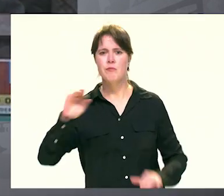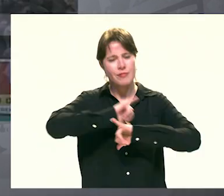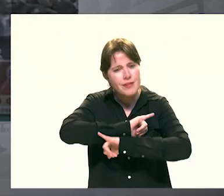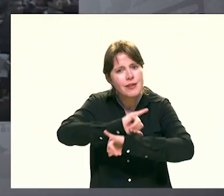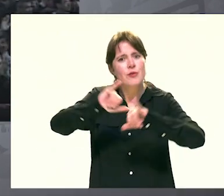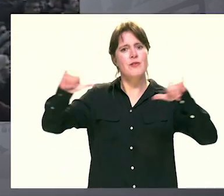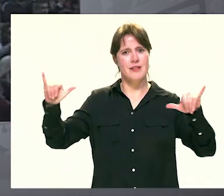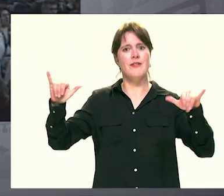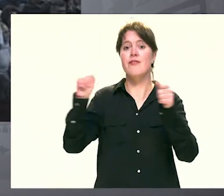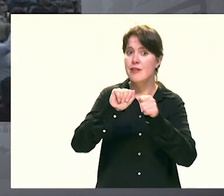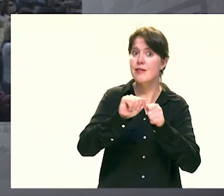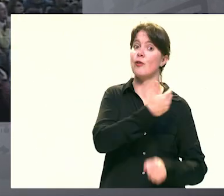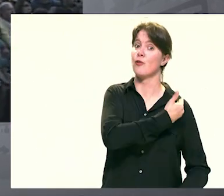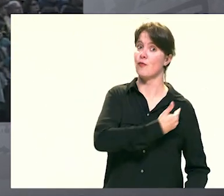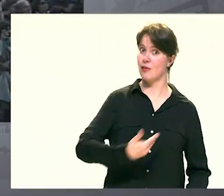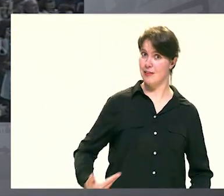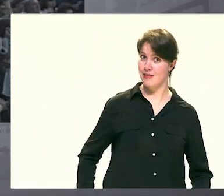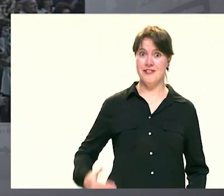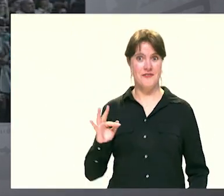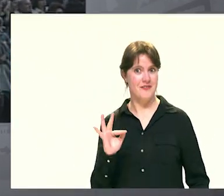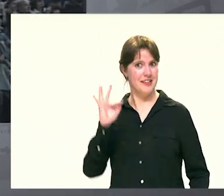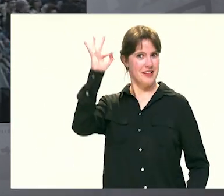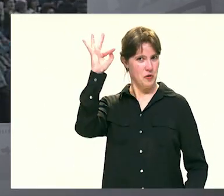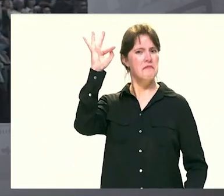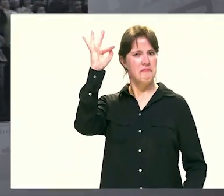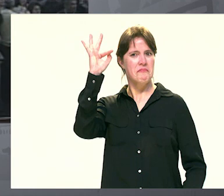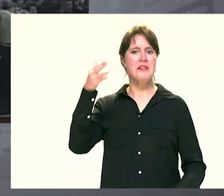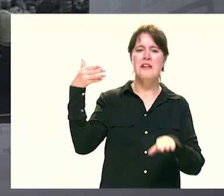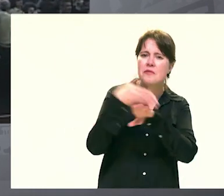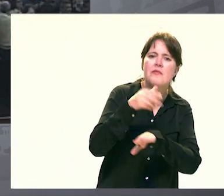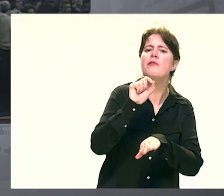brasileiros. Por isso, estou hoje em Bagé